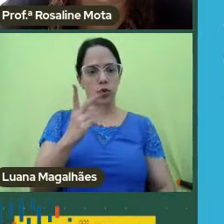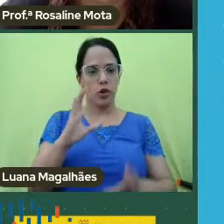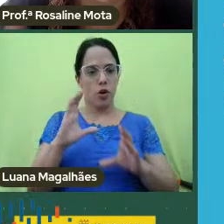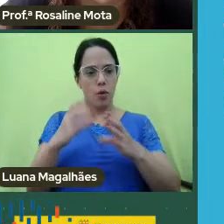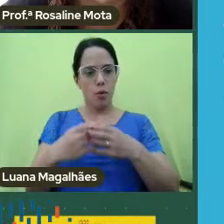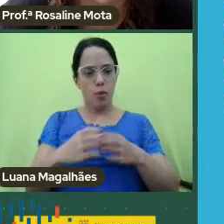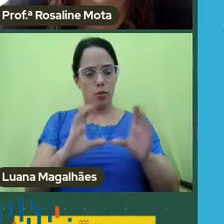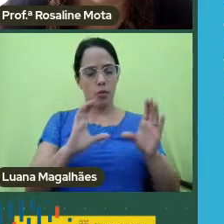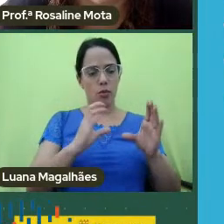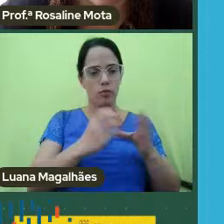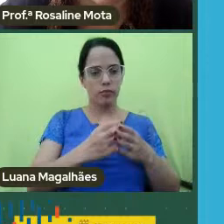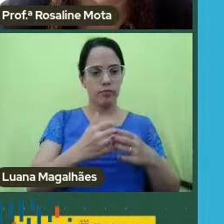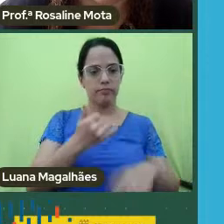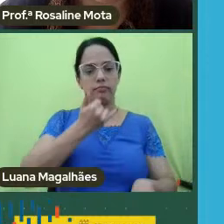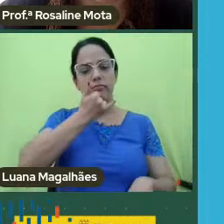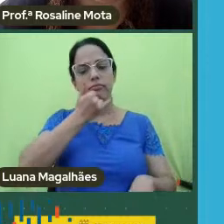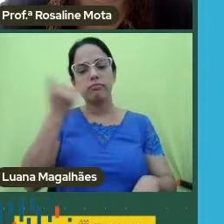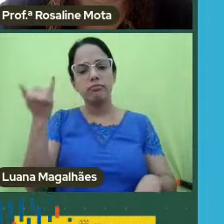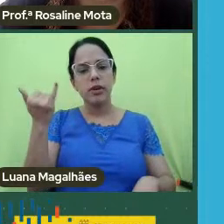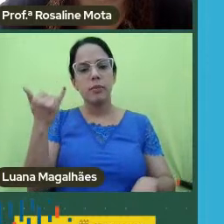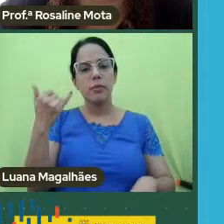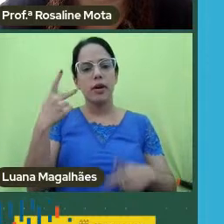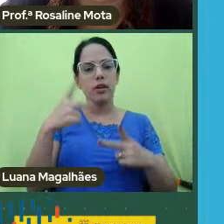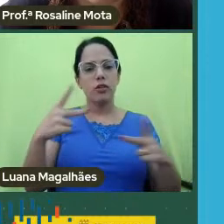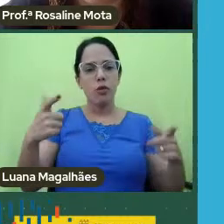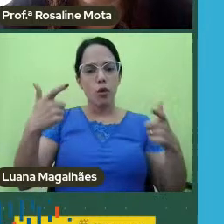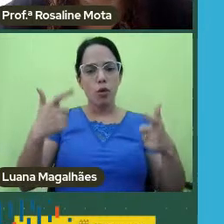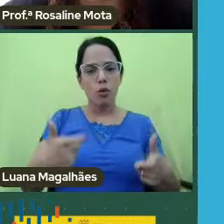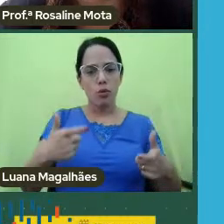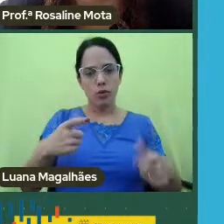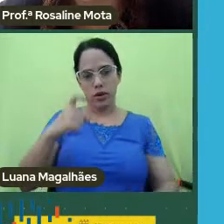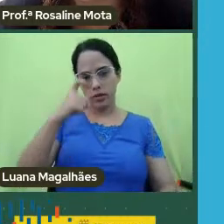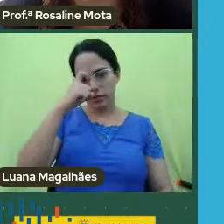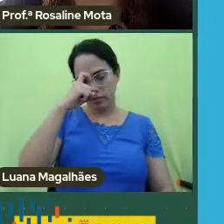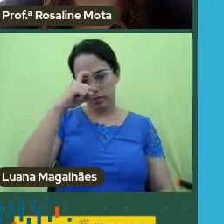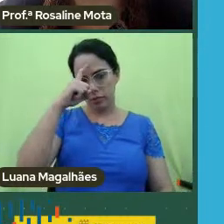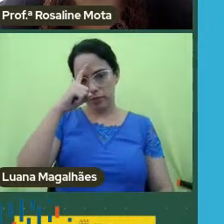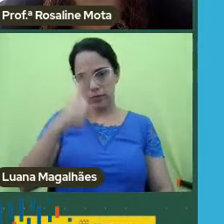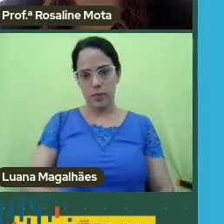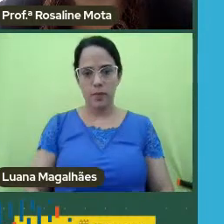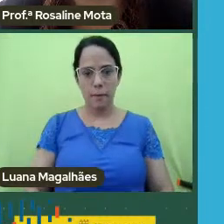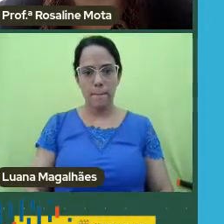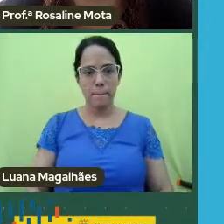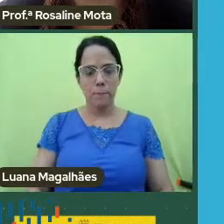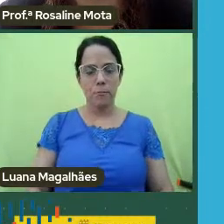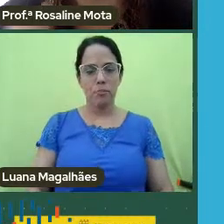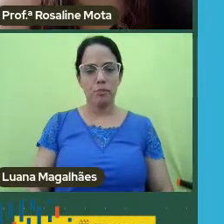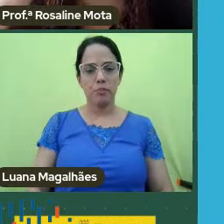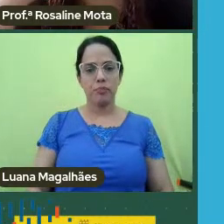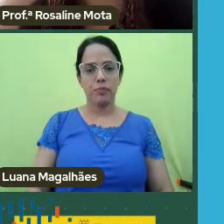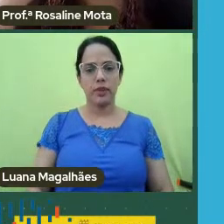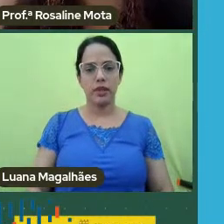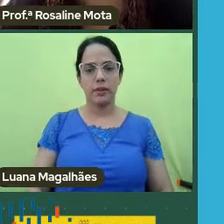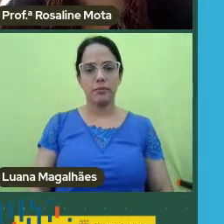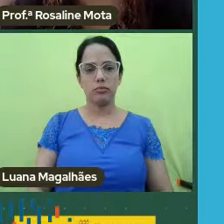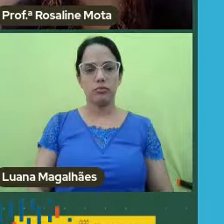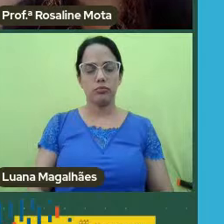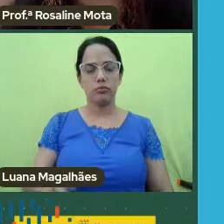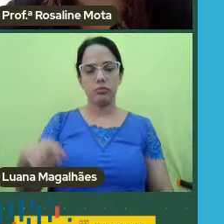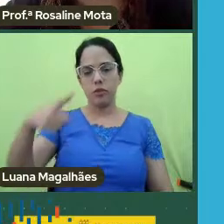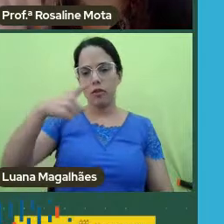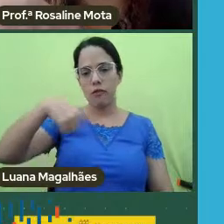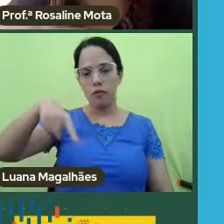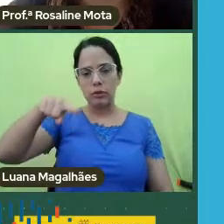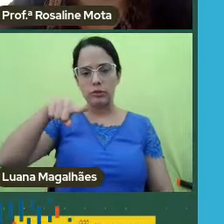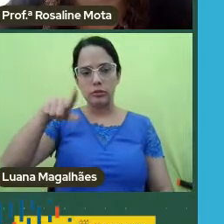muito a ver com a realidade de cada instituição. Para vocês que quiserem dar mais uma